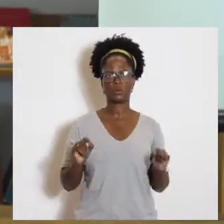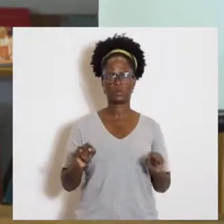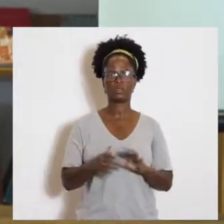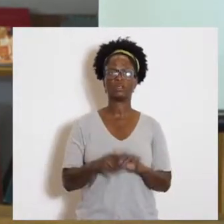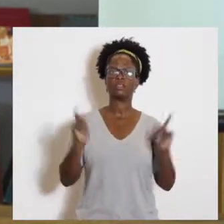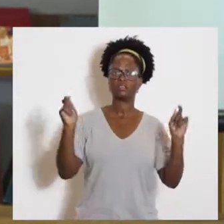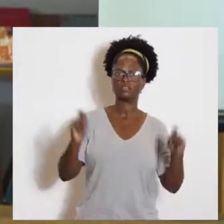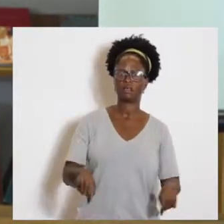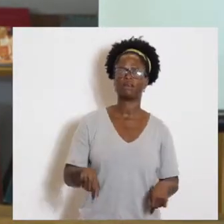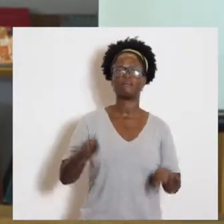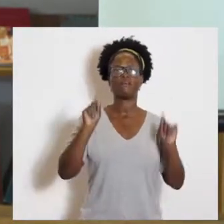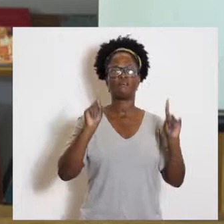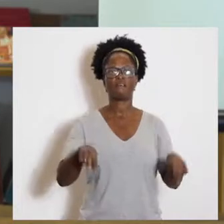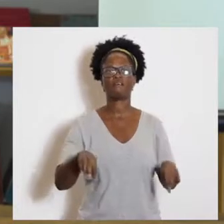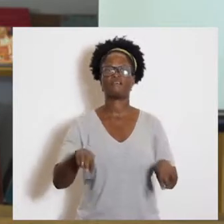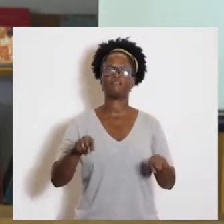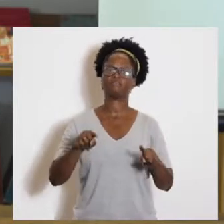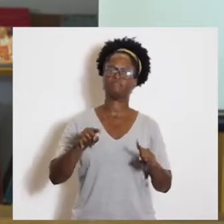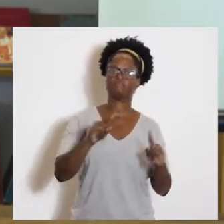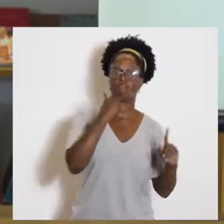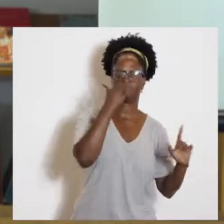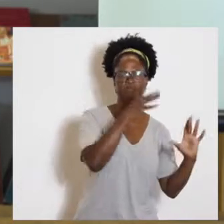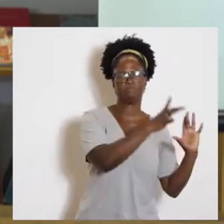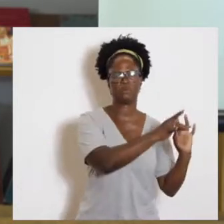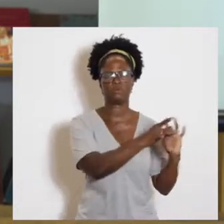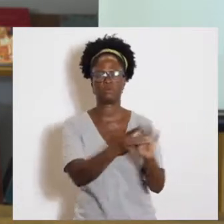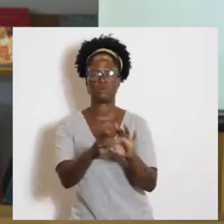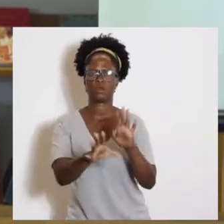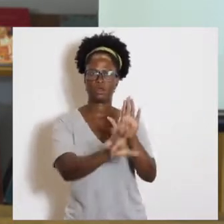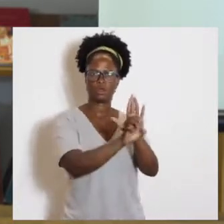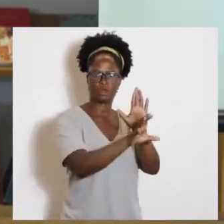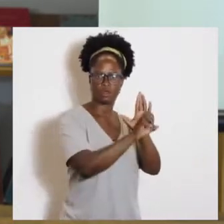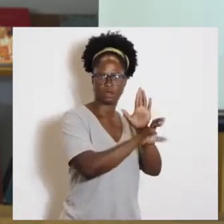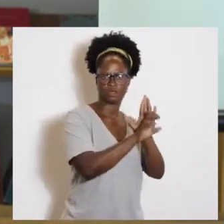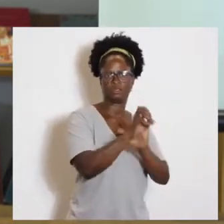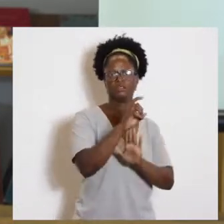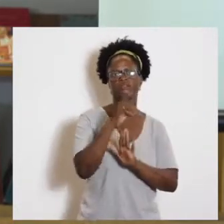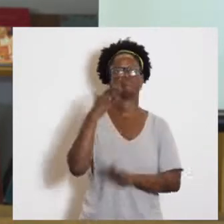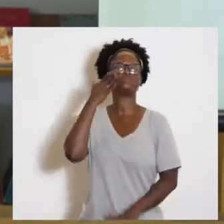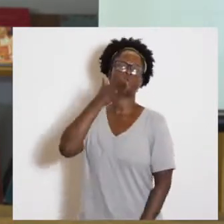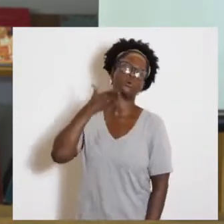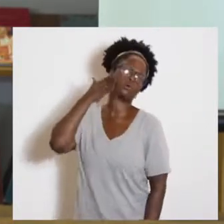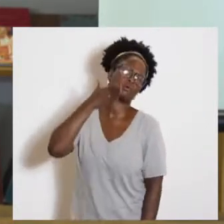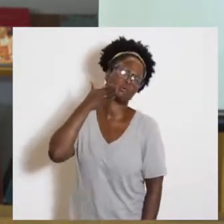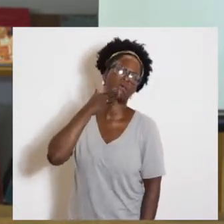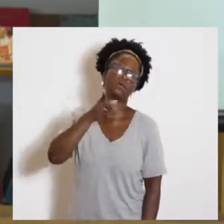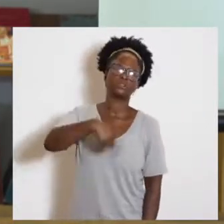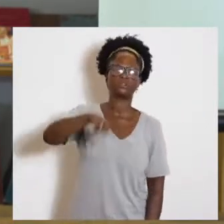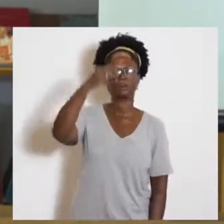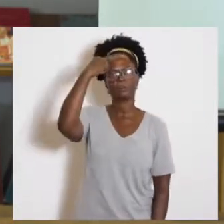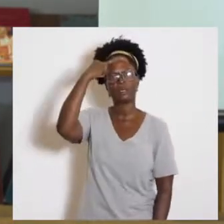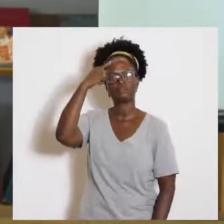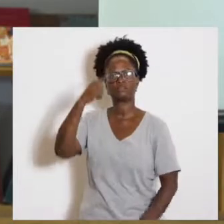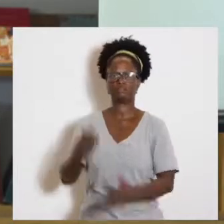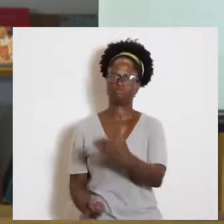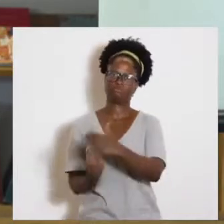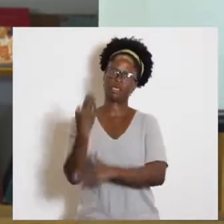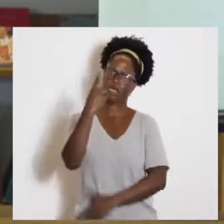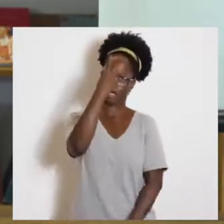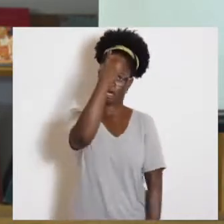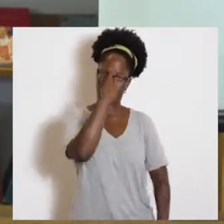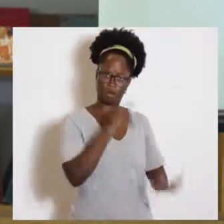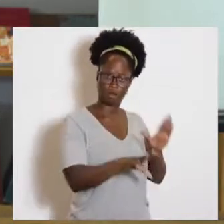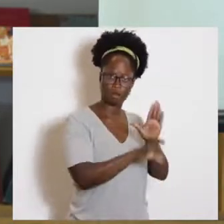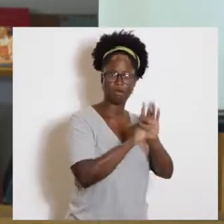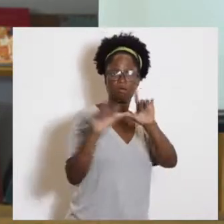que a gente poderia dizer que são redes imagético discursivas então pensar a produção de imagens a partir